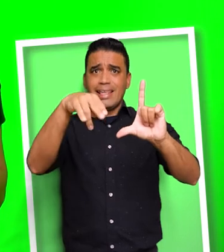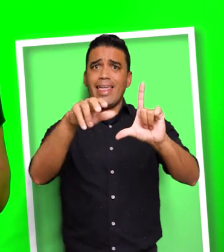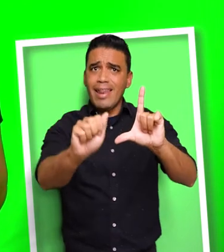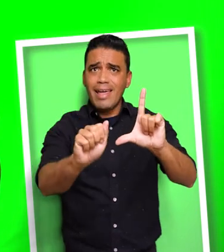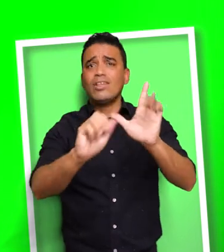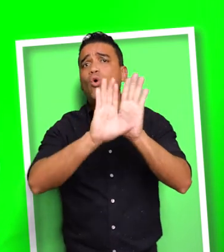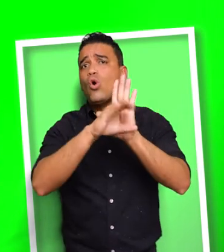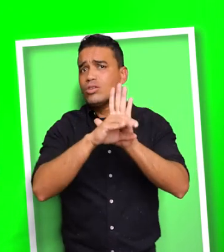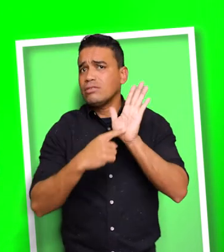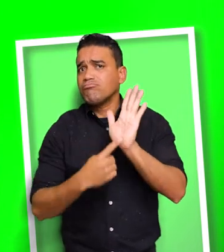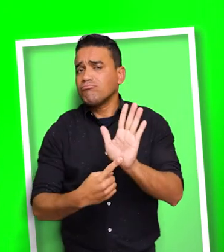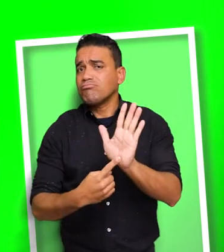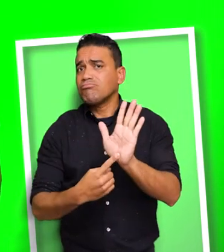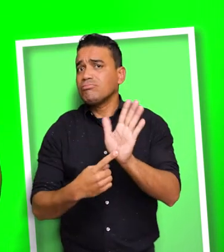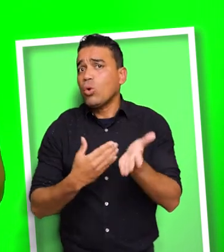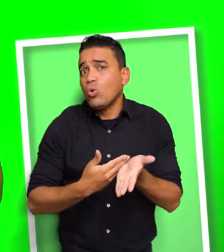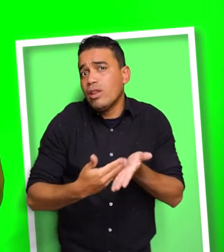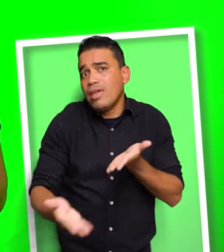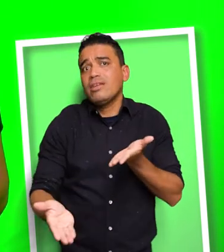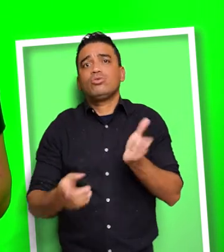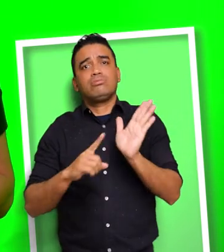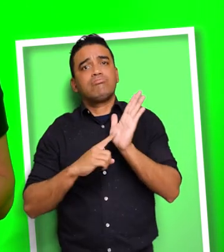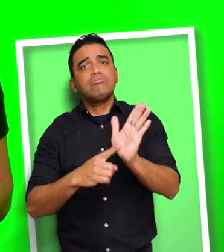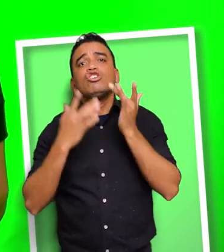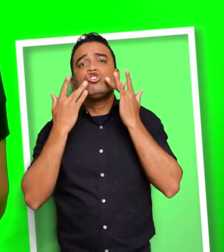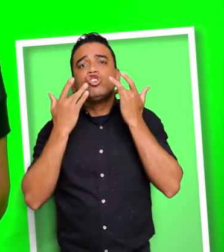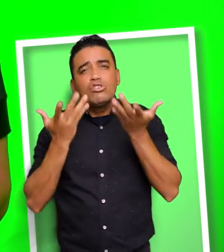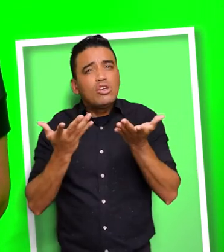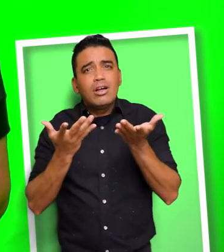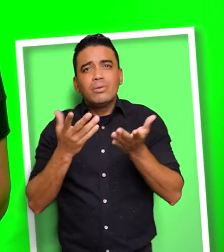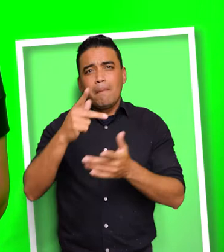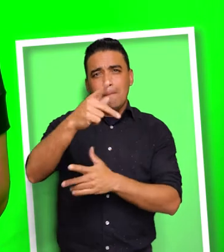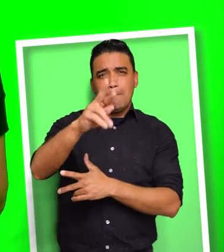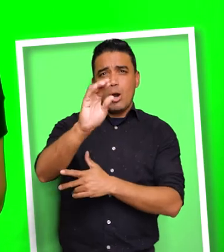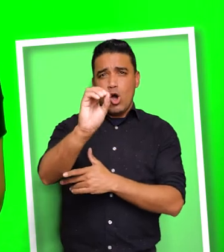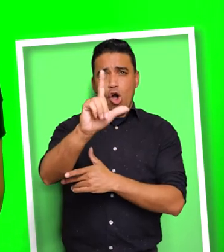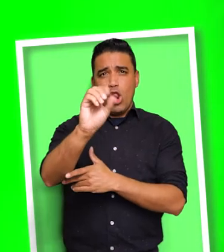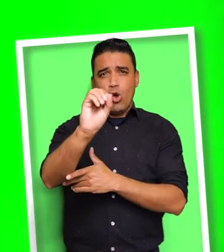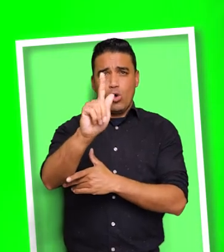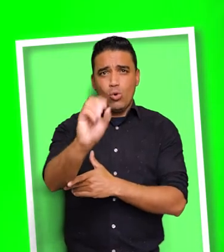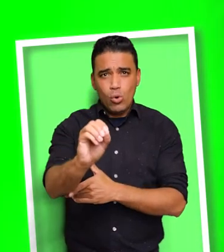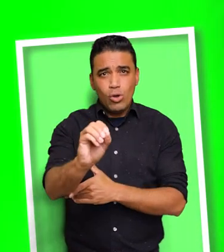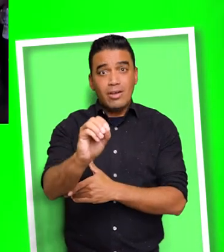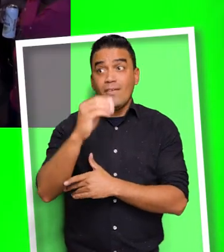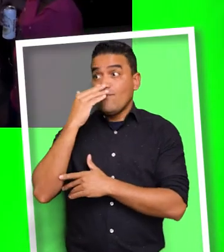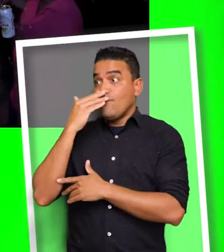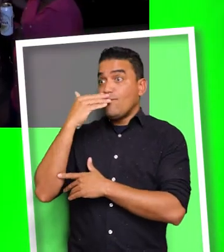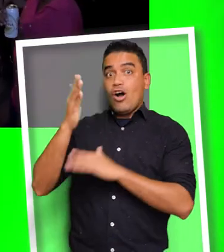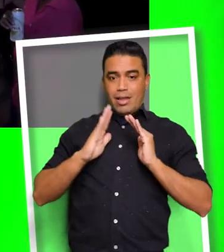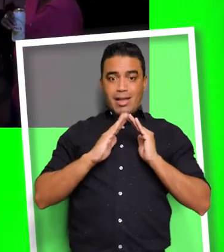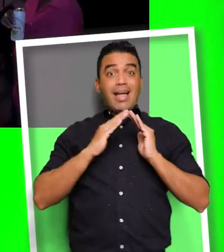maneira radical é o início do espetáculo, que é uma espécie de prólogo, que acontece do lado de fora